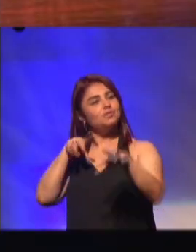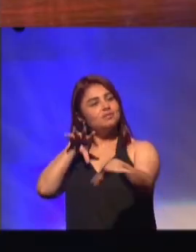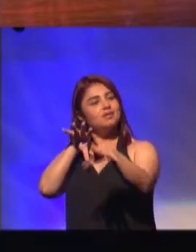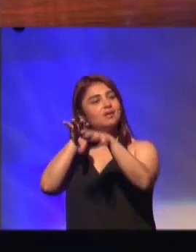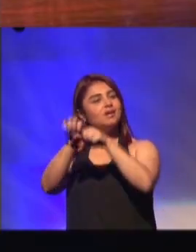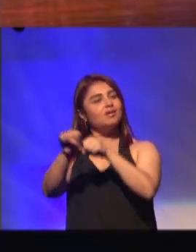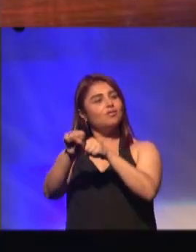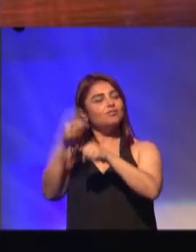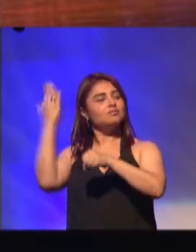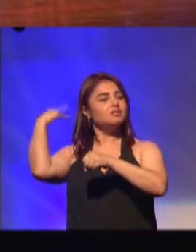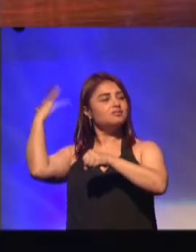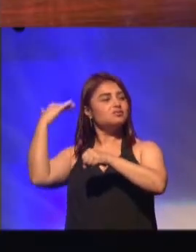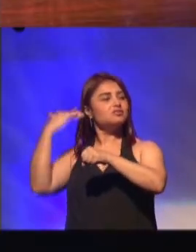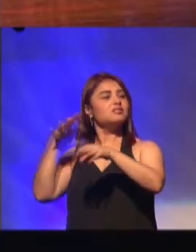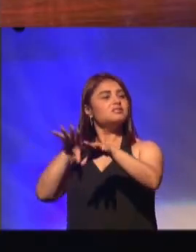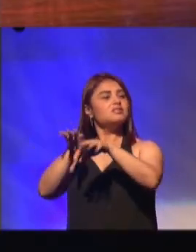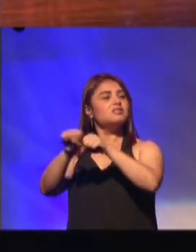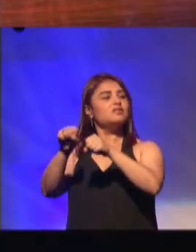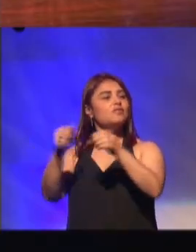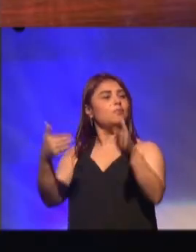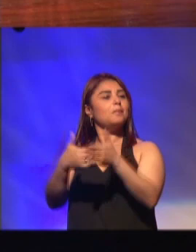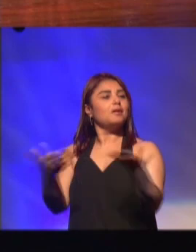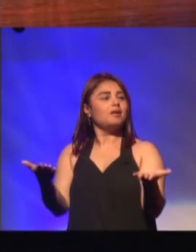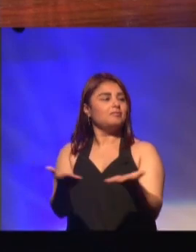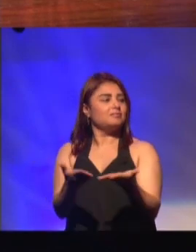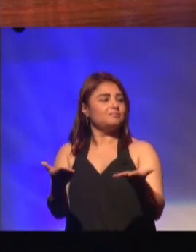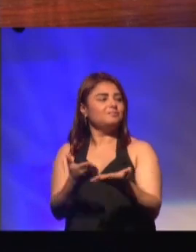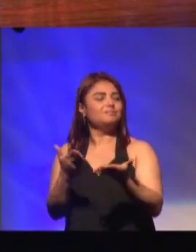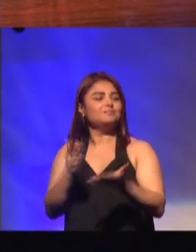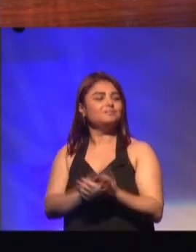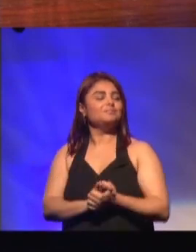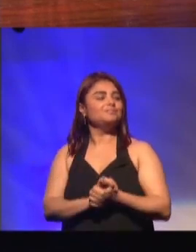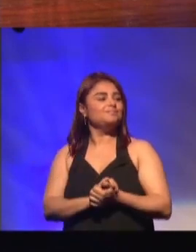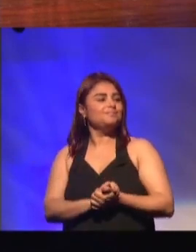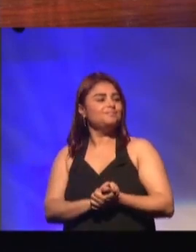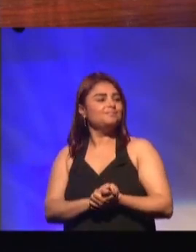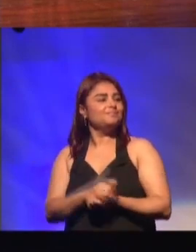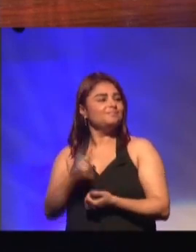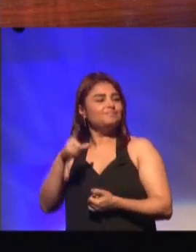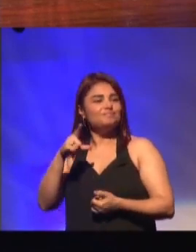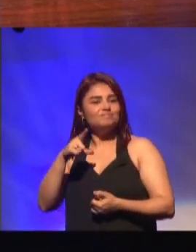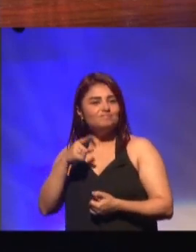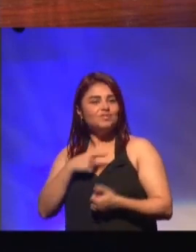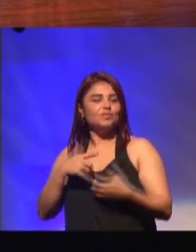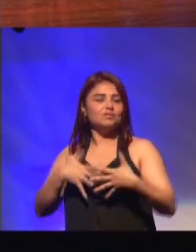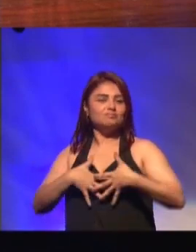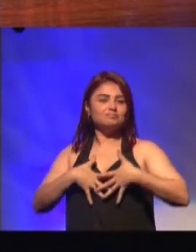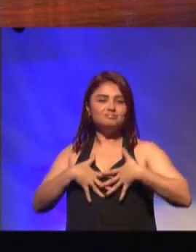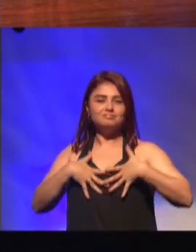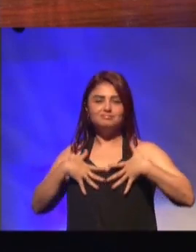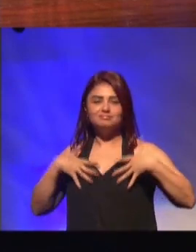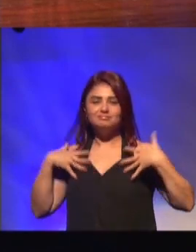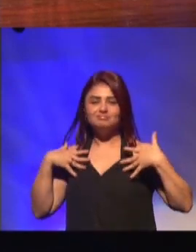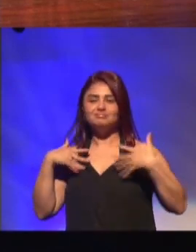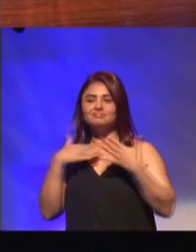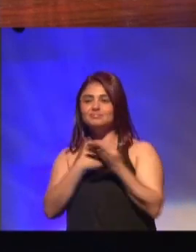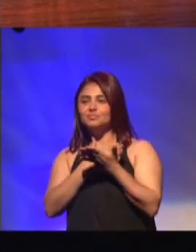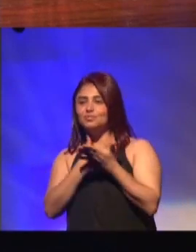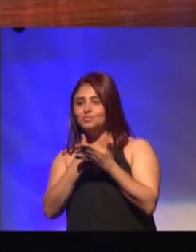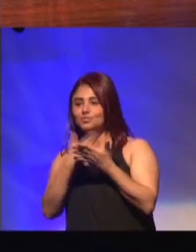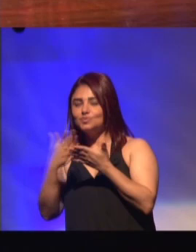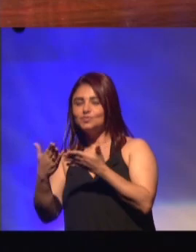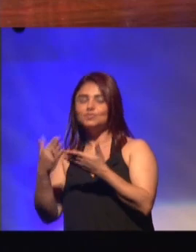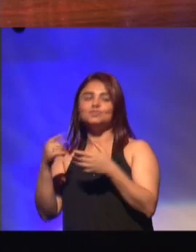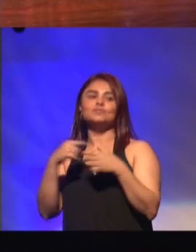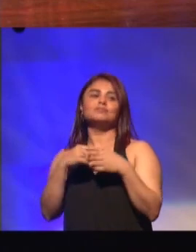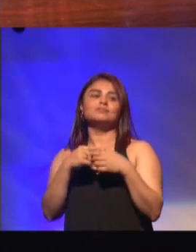o meu início da graduação até hoje. Eu tenho a grata satisfação de ter começado as